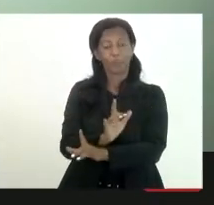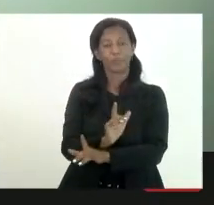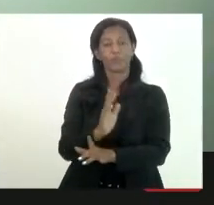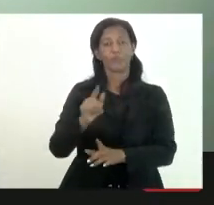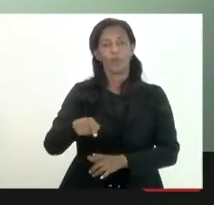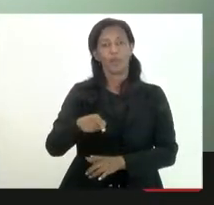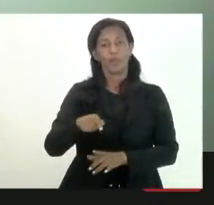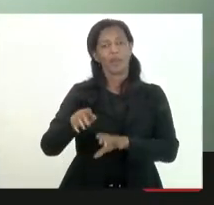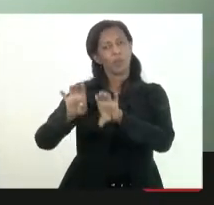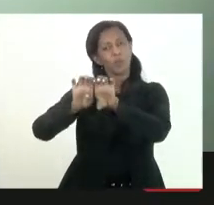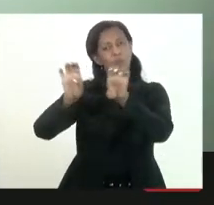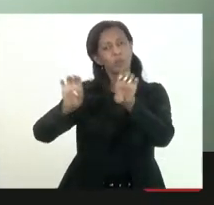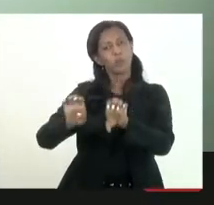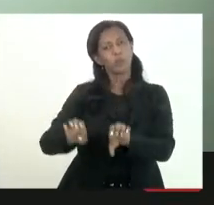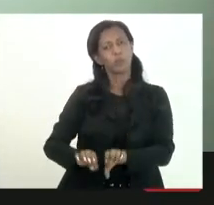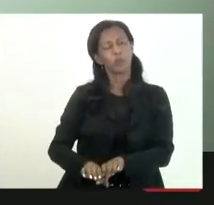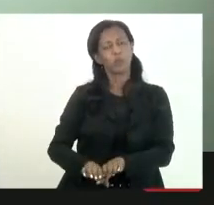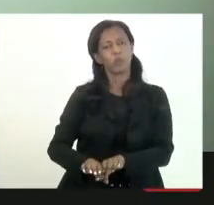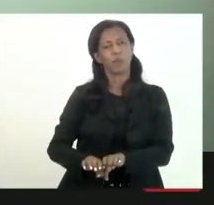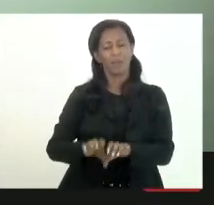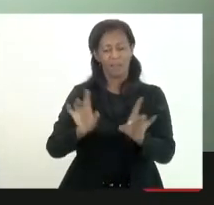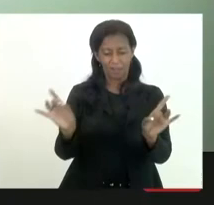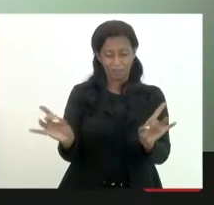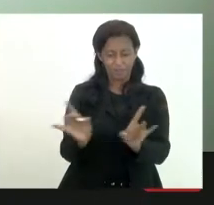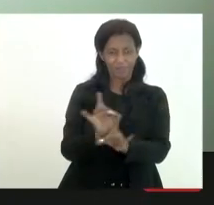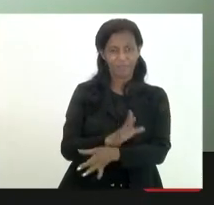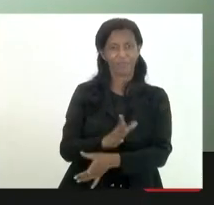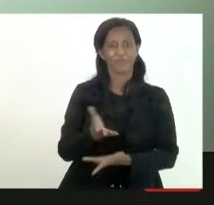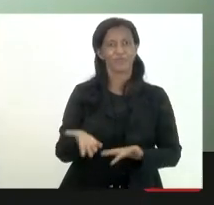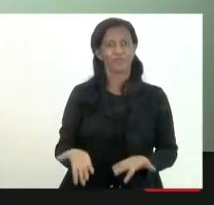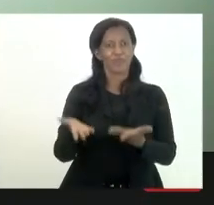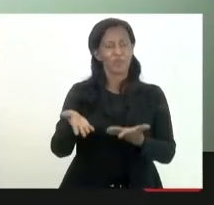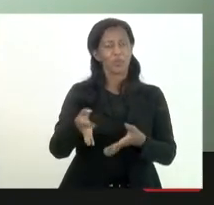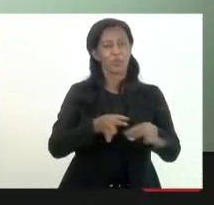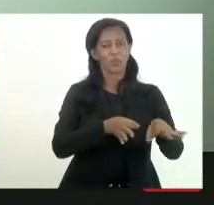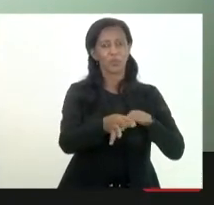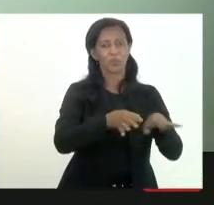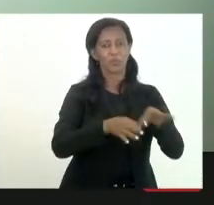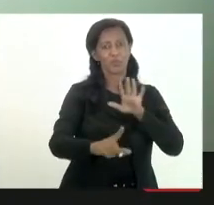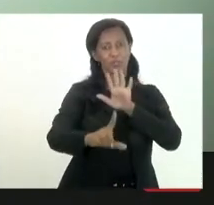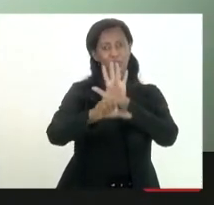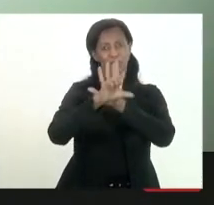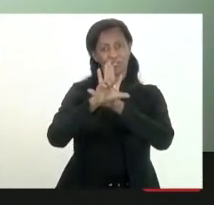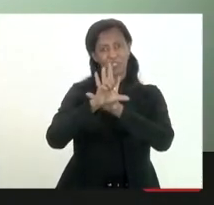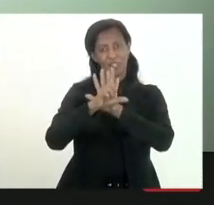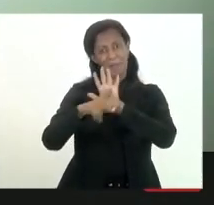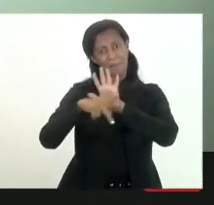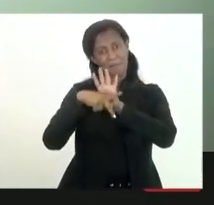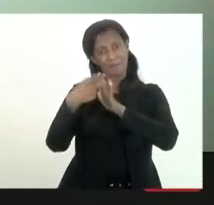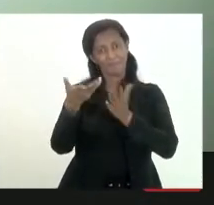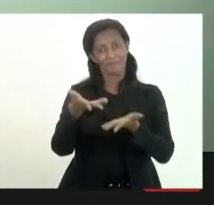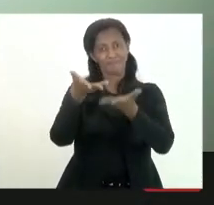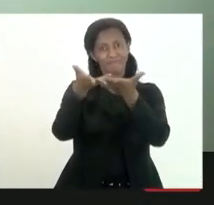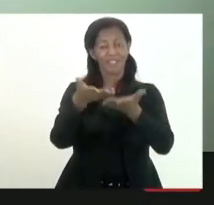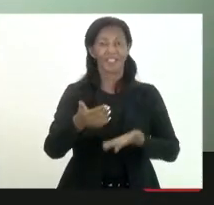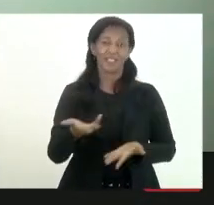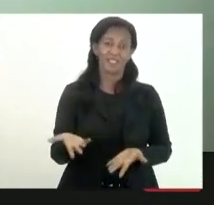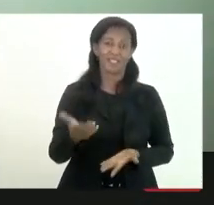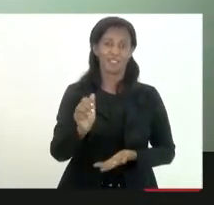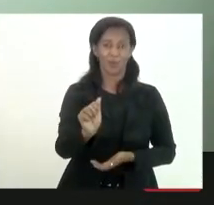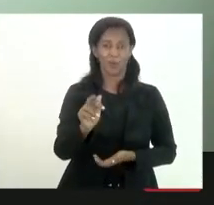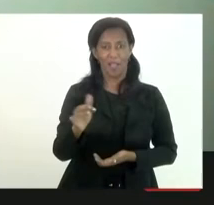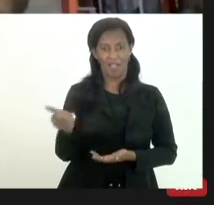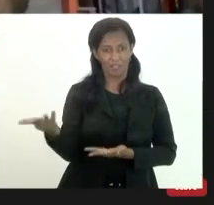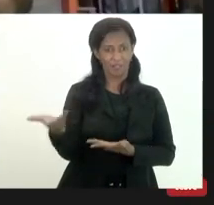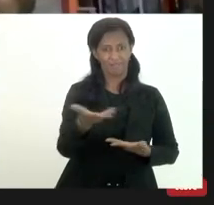a estrutura, né, a concretude do projeto de lei de vossa autoria. Então, deputado Atila Nunes.